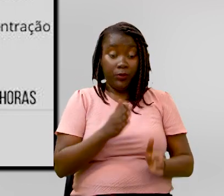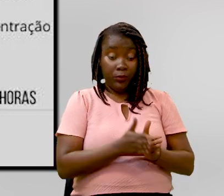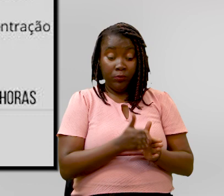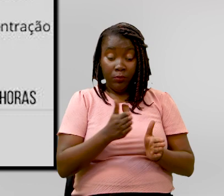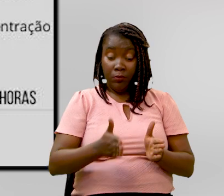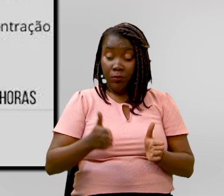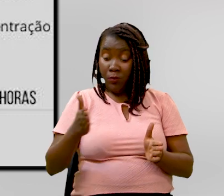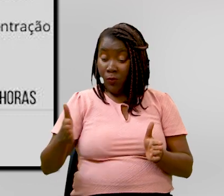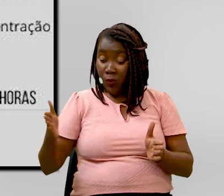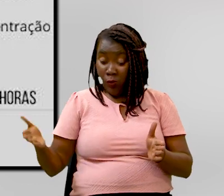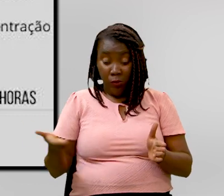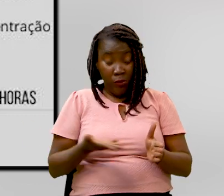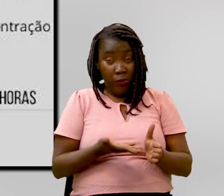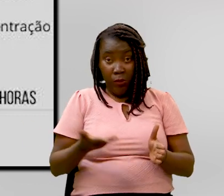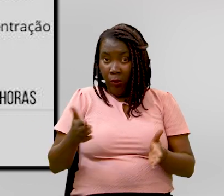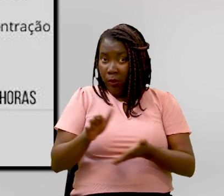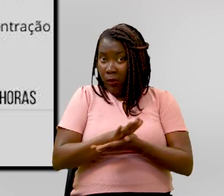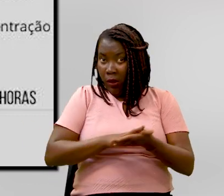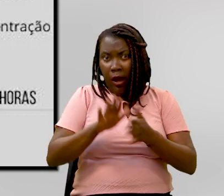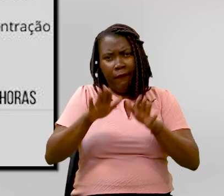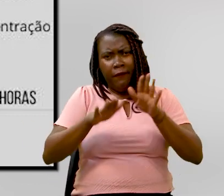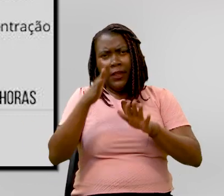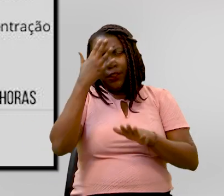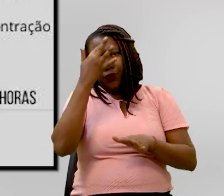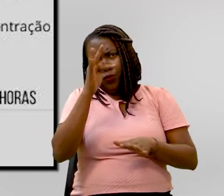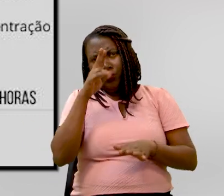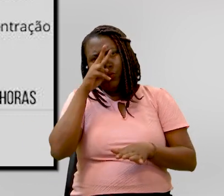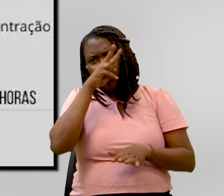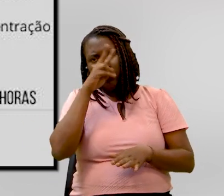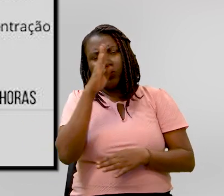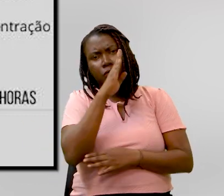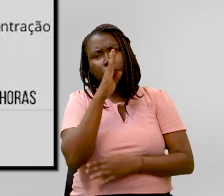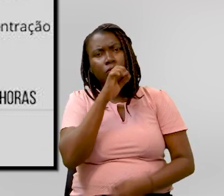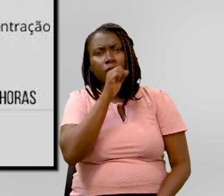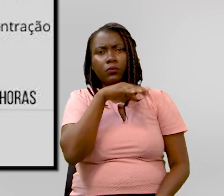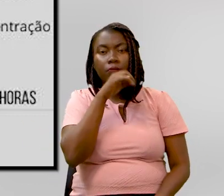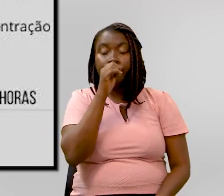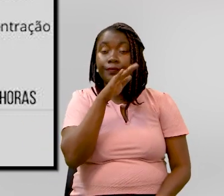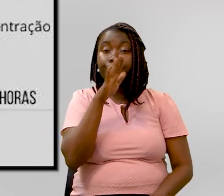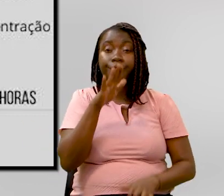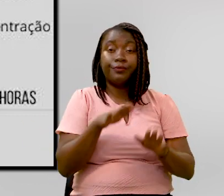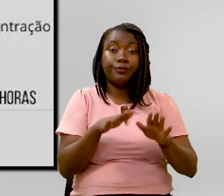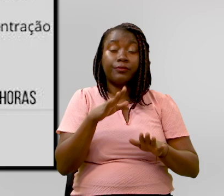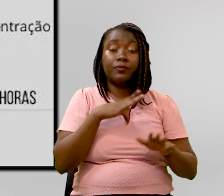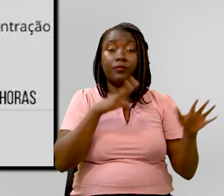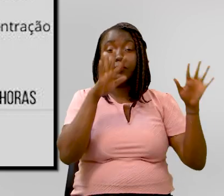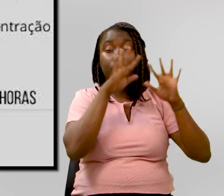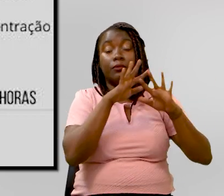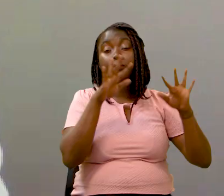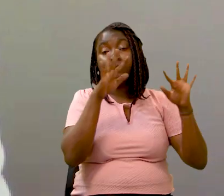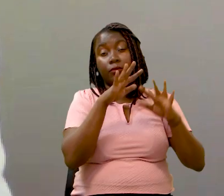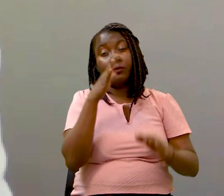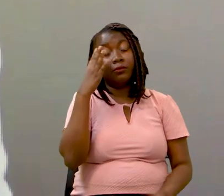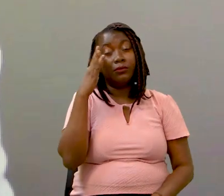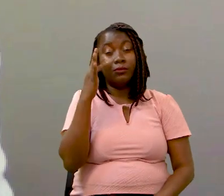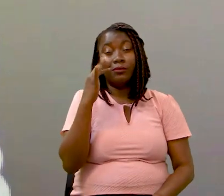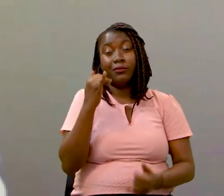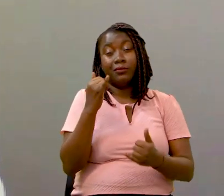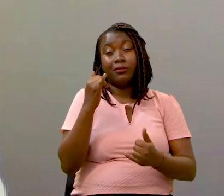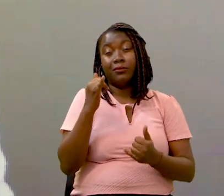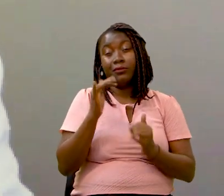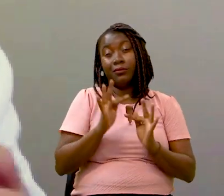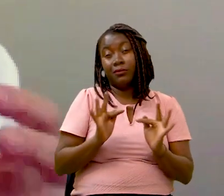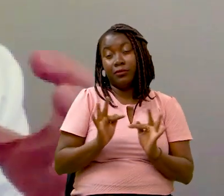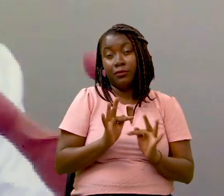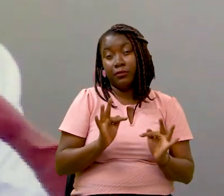dessas fases. Às vezes a pessoa tem dor forte com náusea e vômitos. Outras vezes tem aura e a dor é pequena